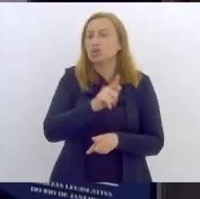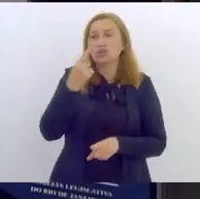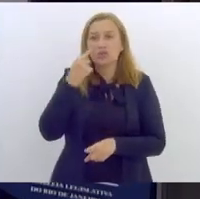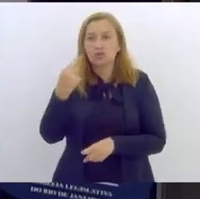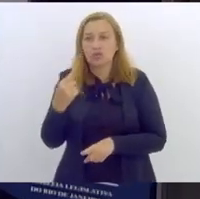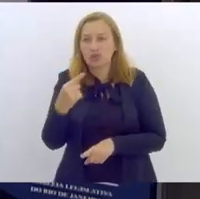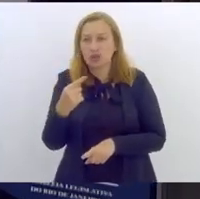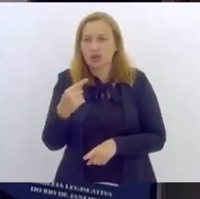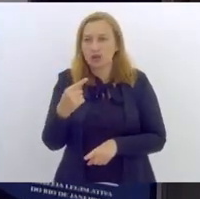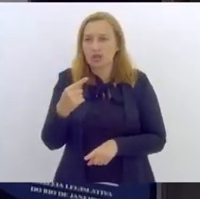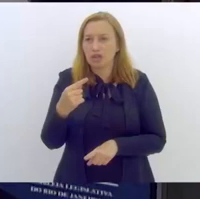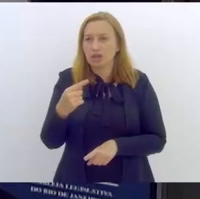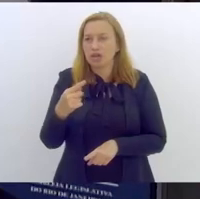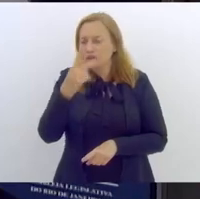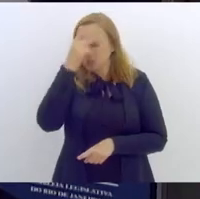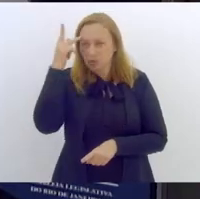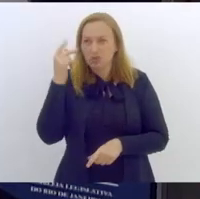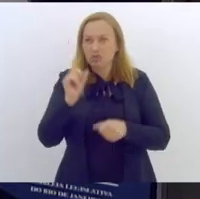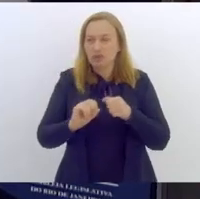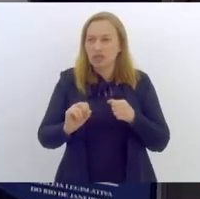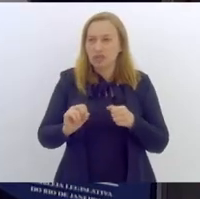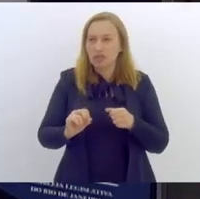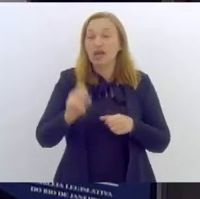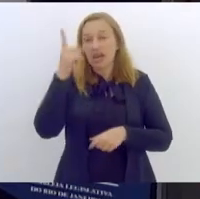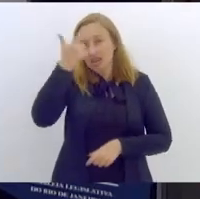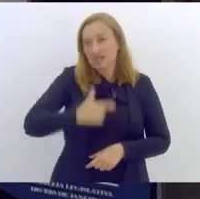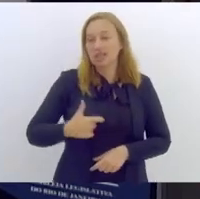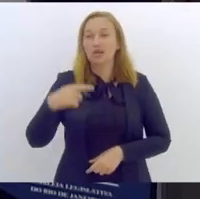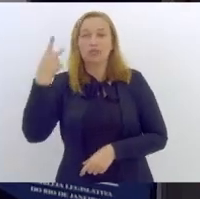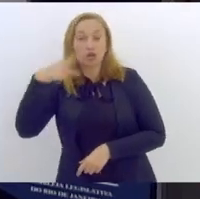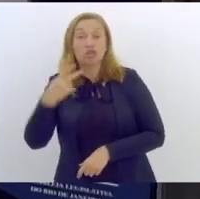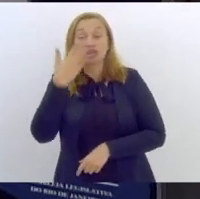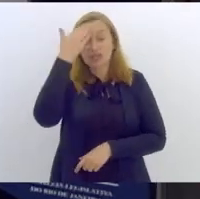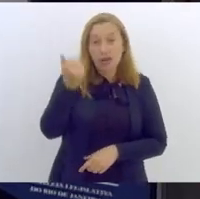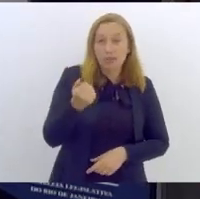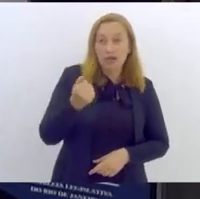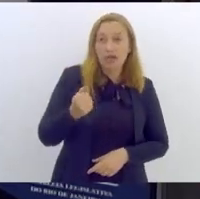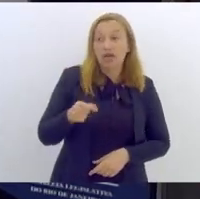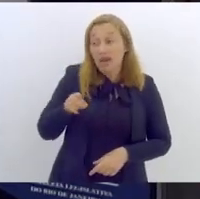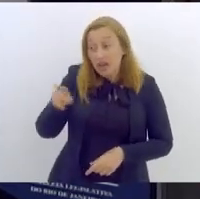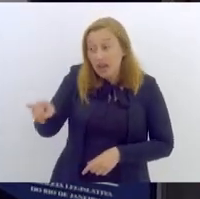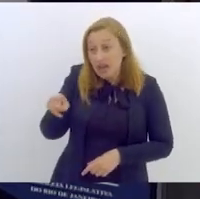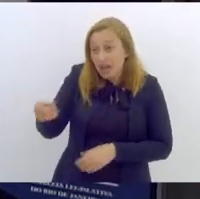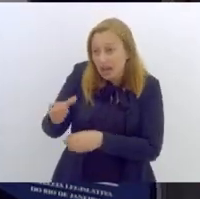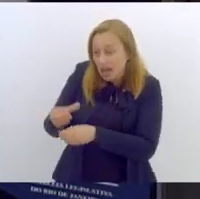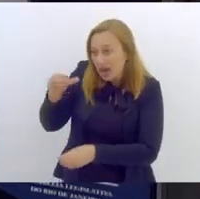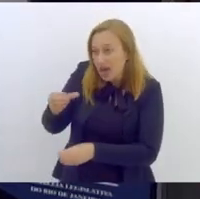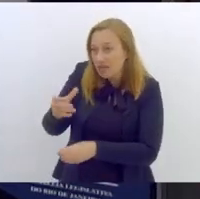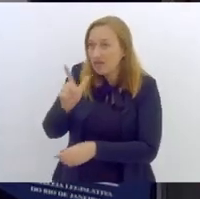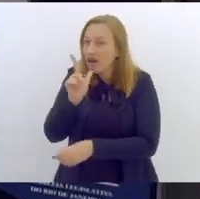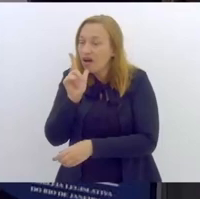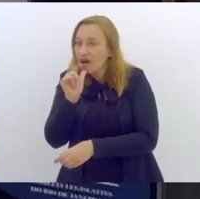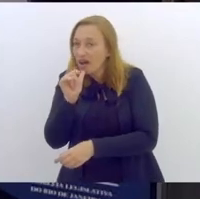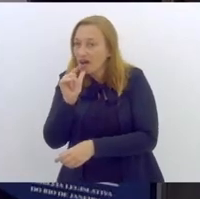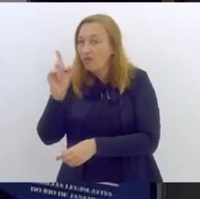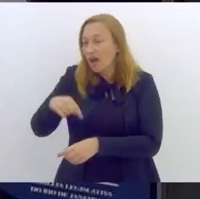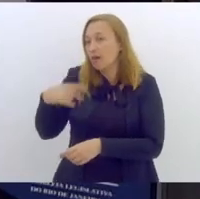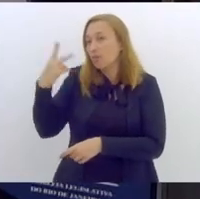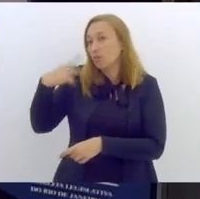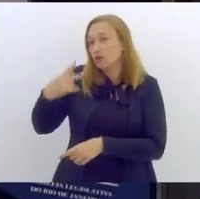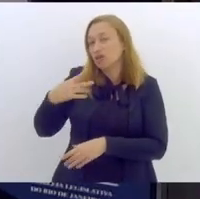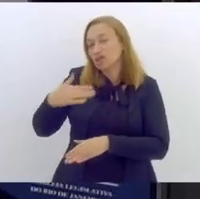fazer que teriam fazer com excelência ser político saber que aquela garrafa d'água ali é política política move esse mundo